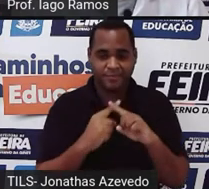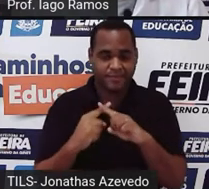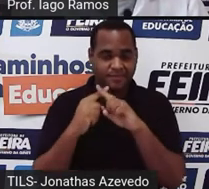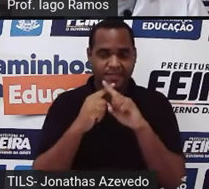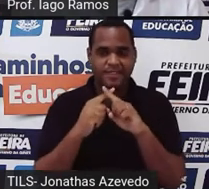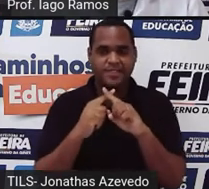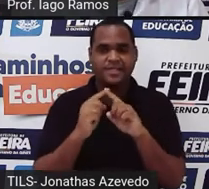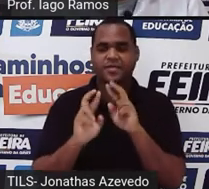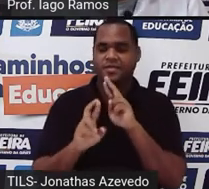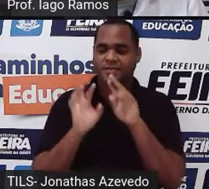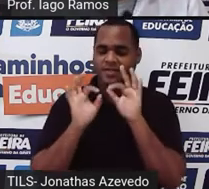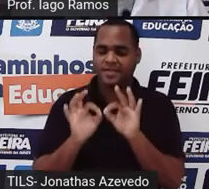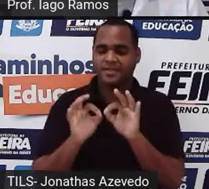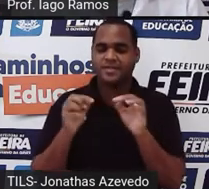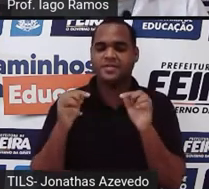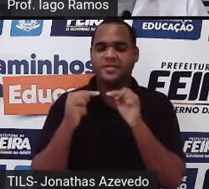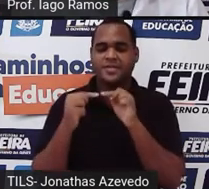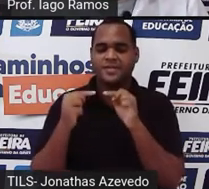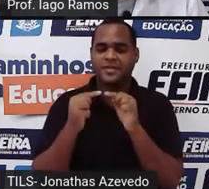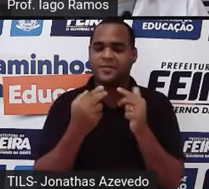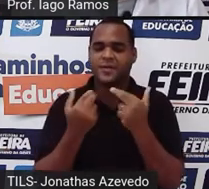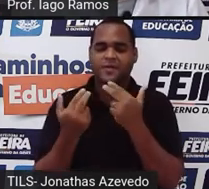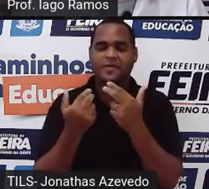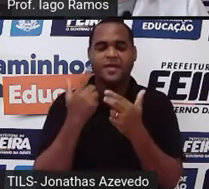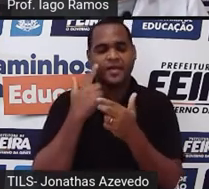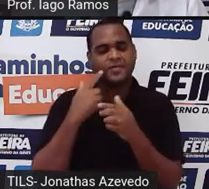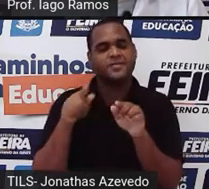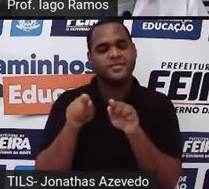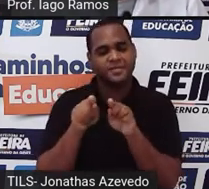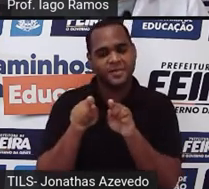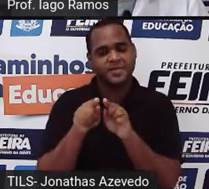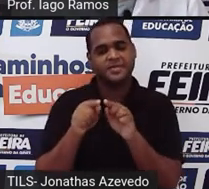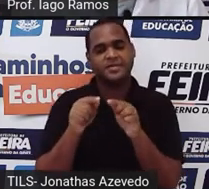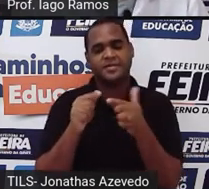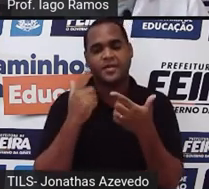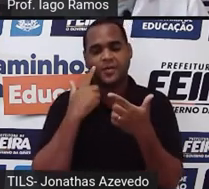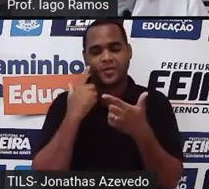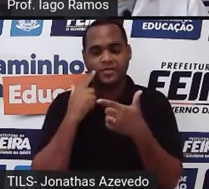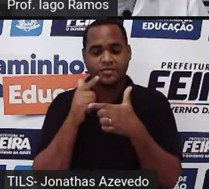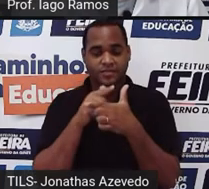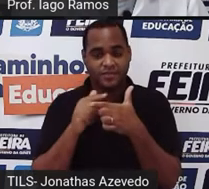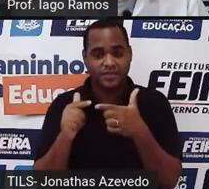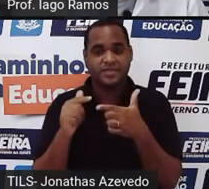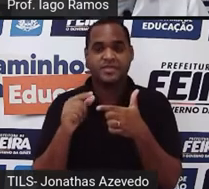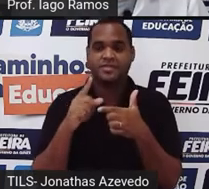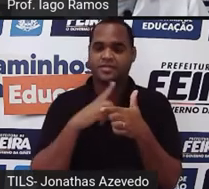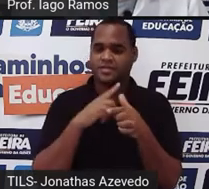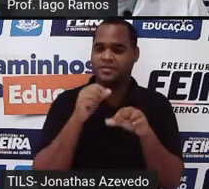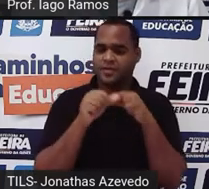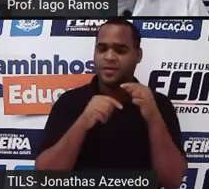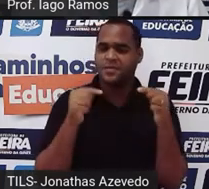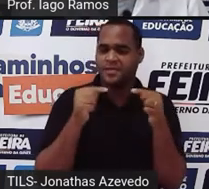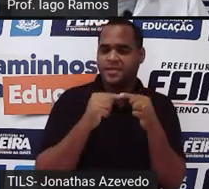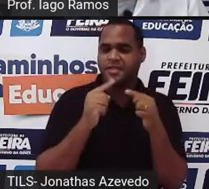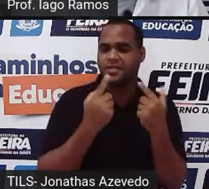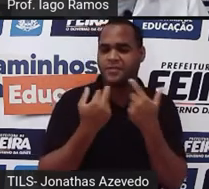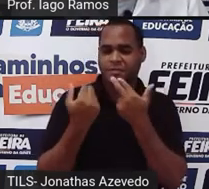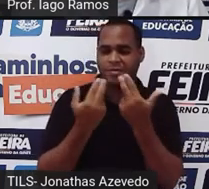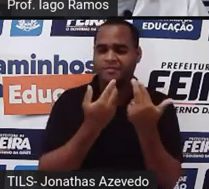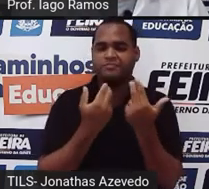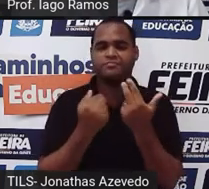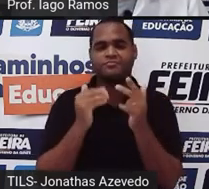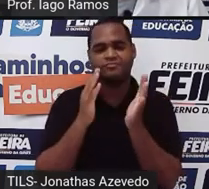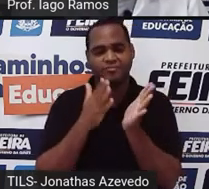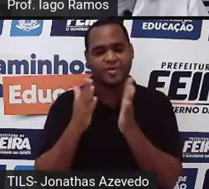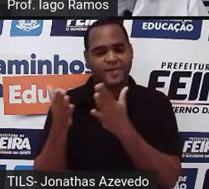resultado. A mesma coisa quando a gente for dividir potências onde os expoentes são iguais, a gente faz